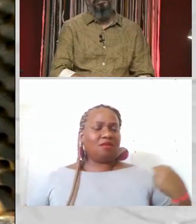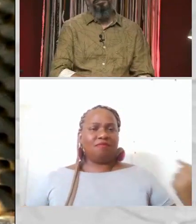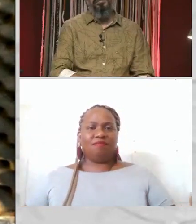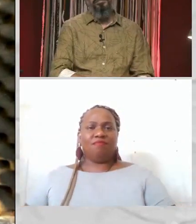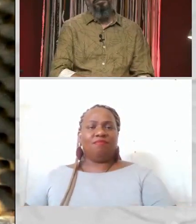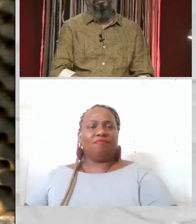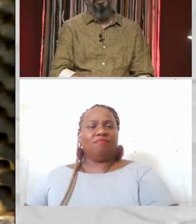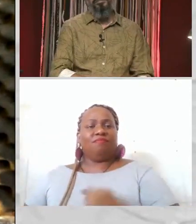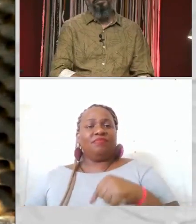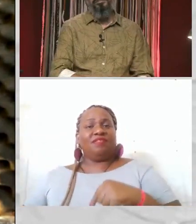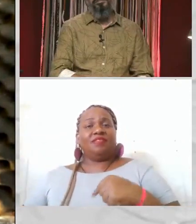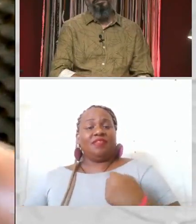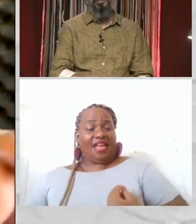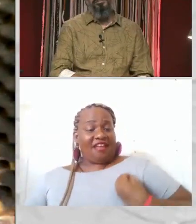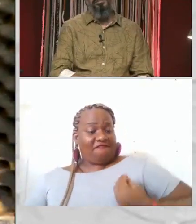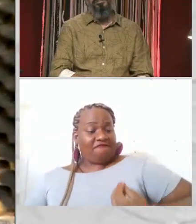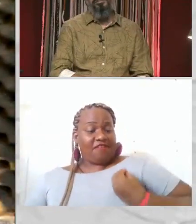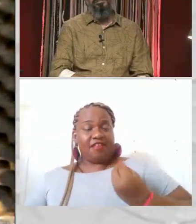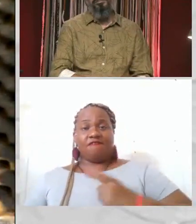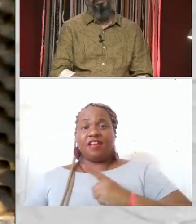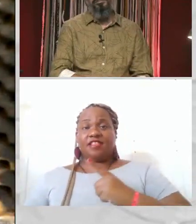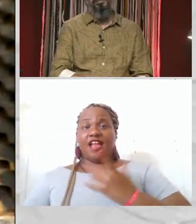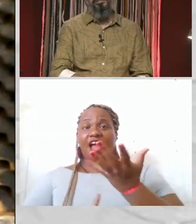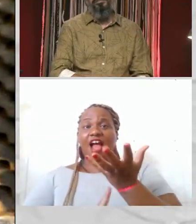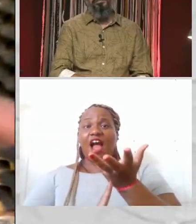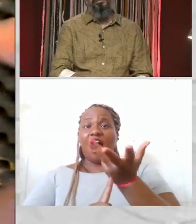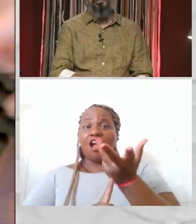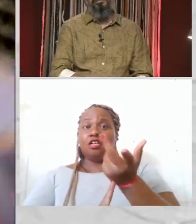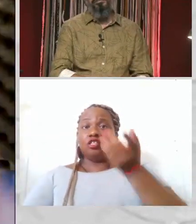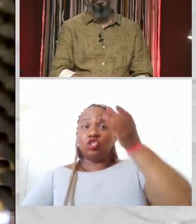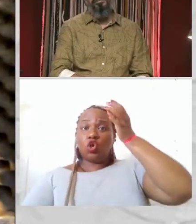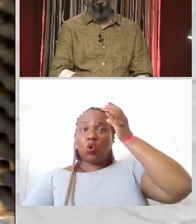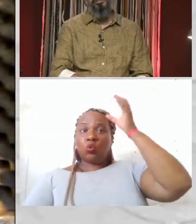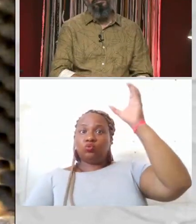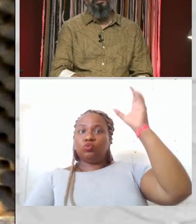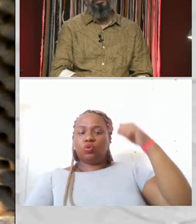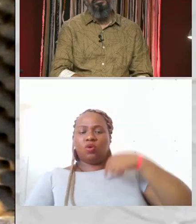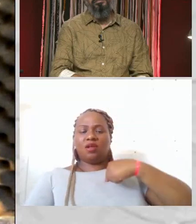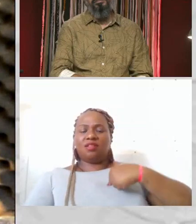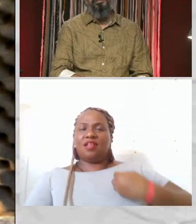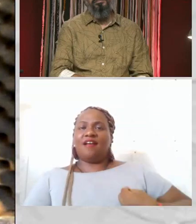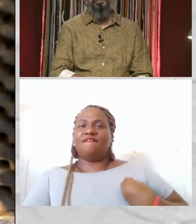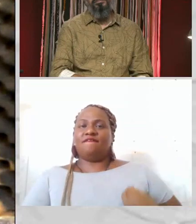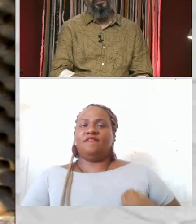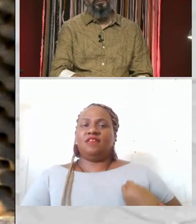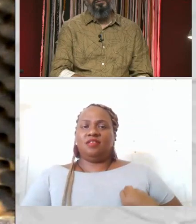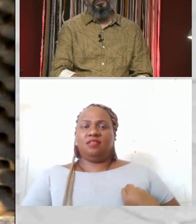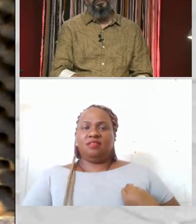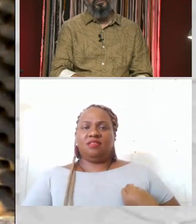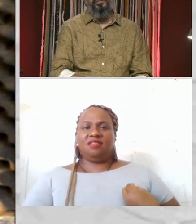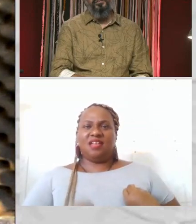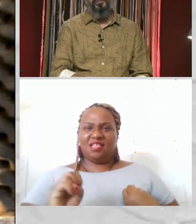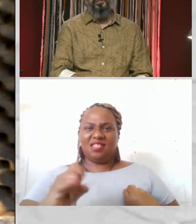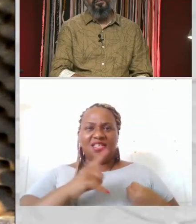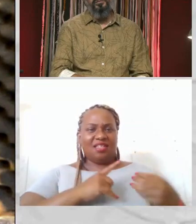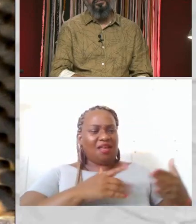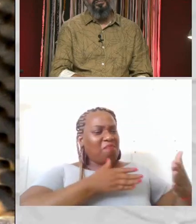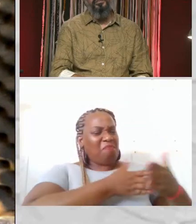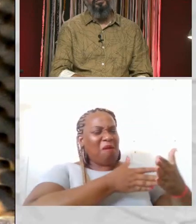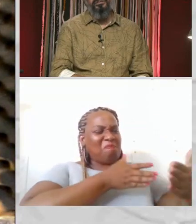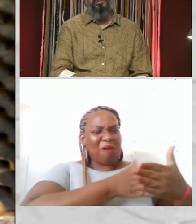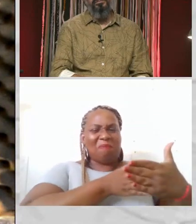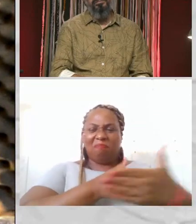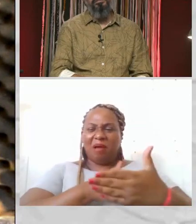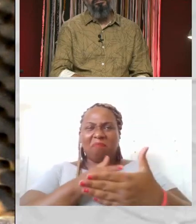arte viva, a gente é a cultura viva. Por mais que tivessem travado os nossos caminhar, continuamos